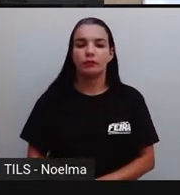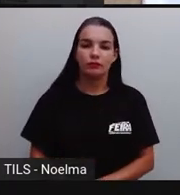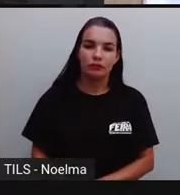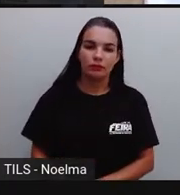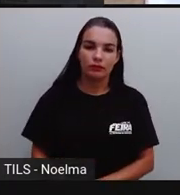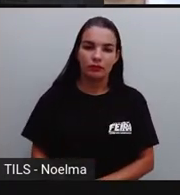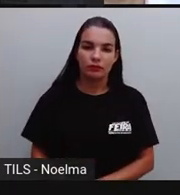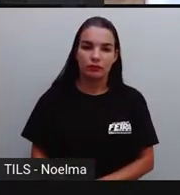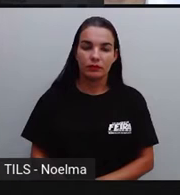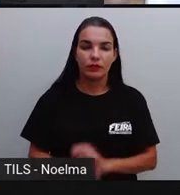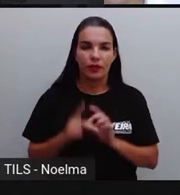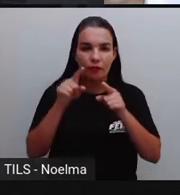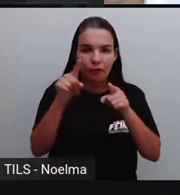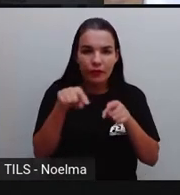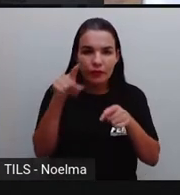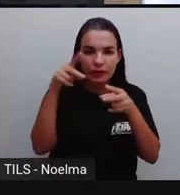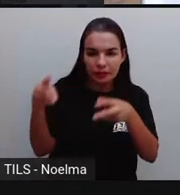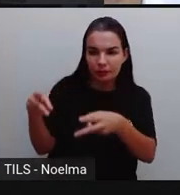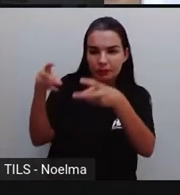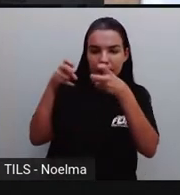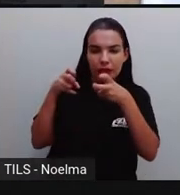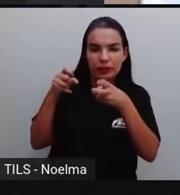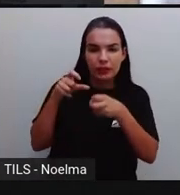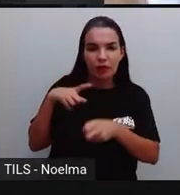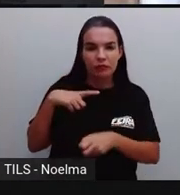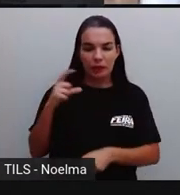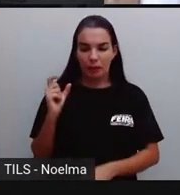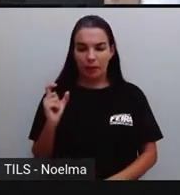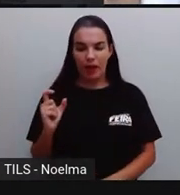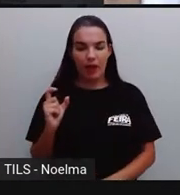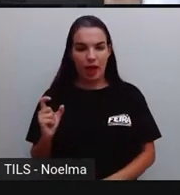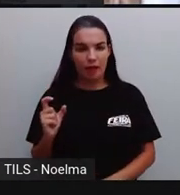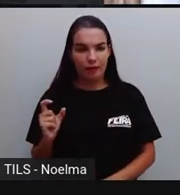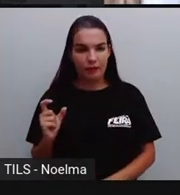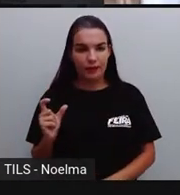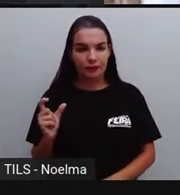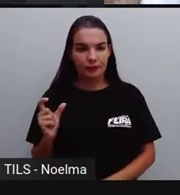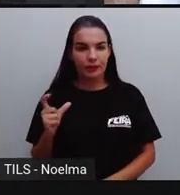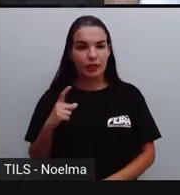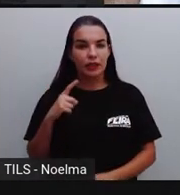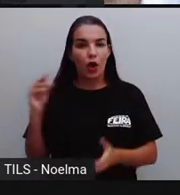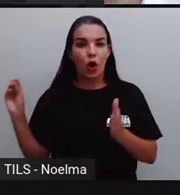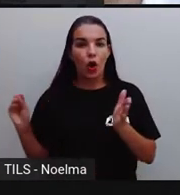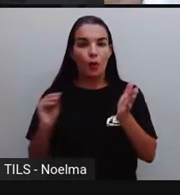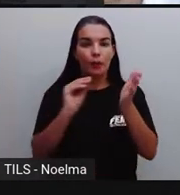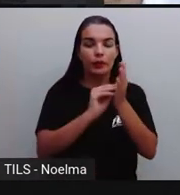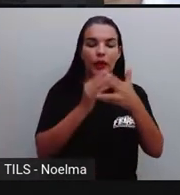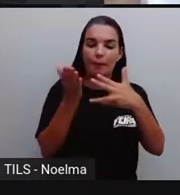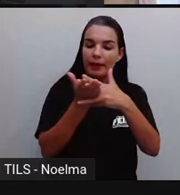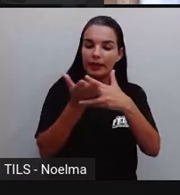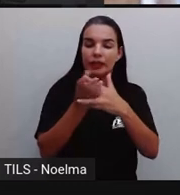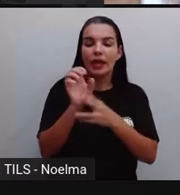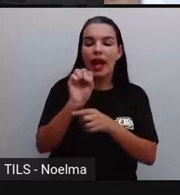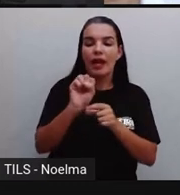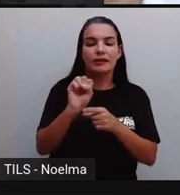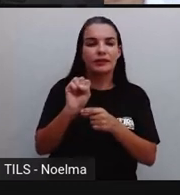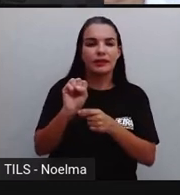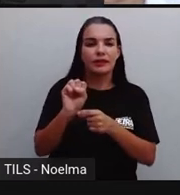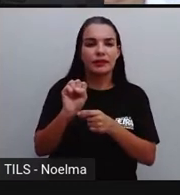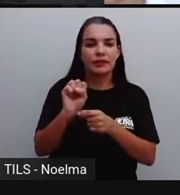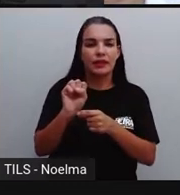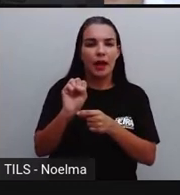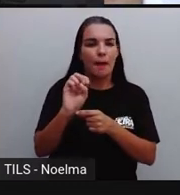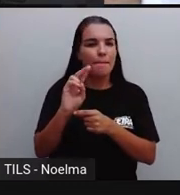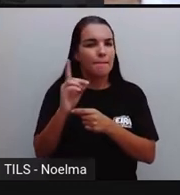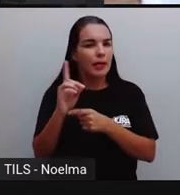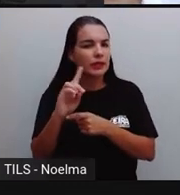proposta. Observaram que essas palavrinhas aí nós completamos com si, mas não foi lá no